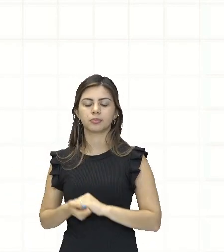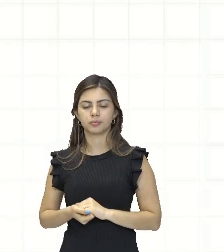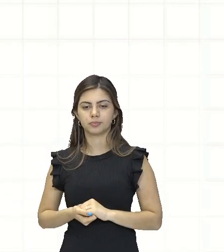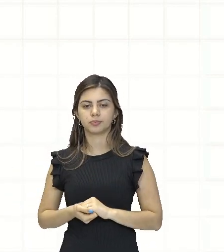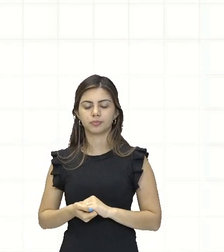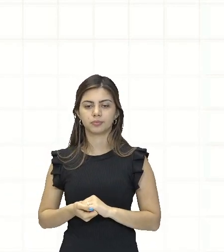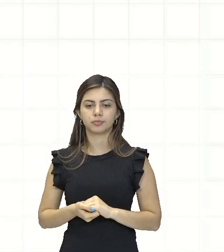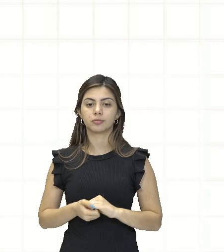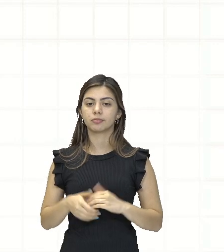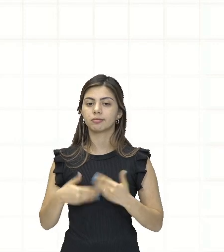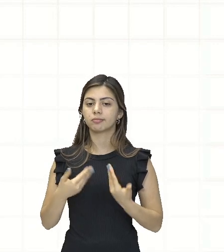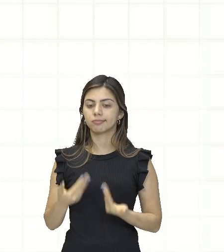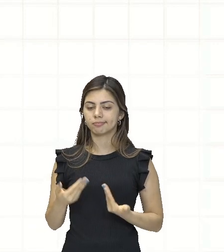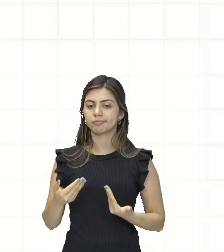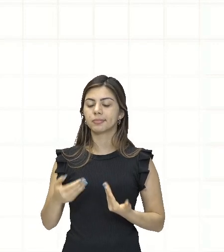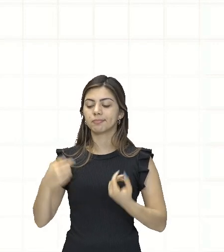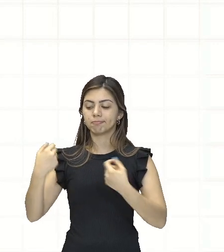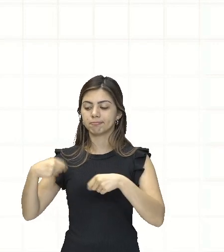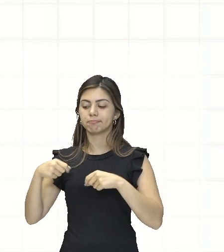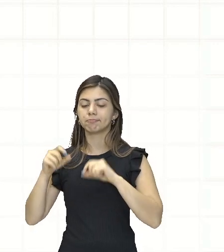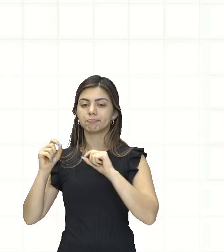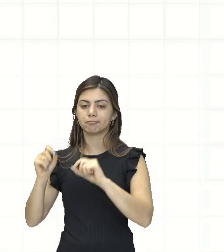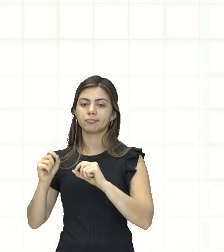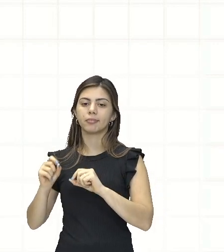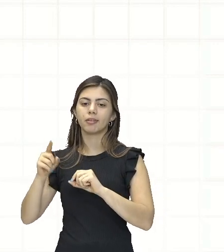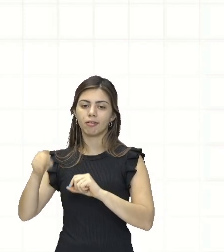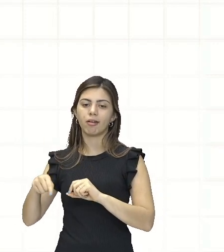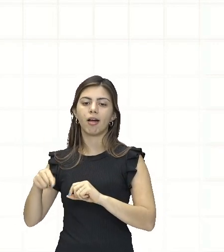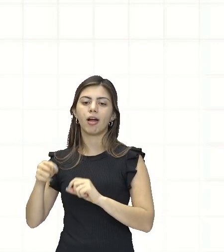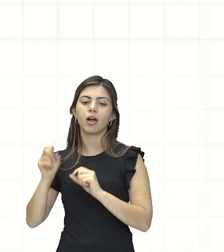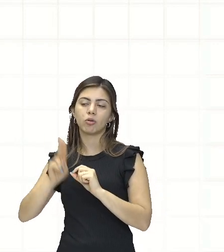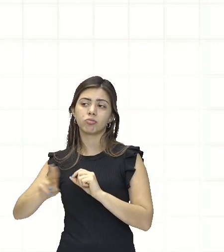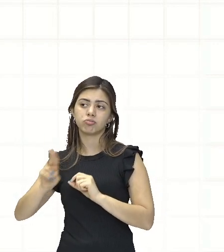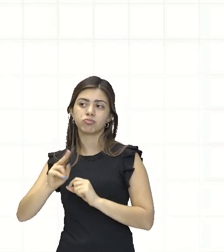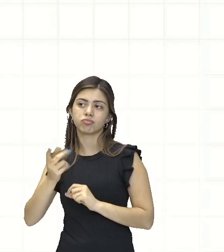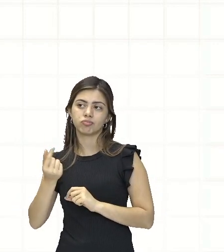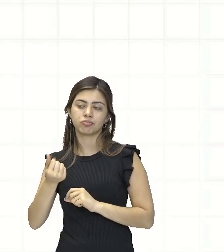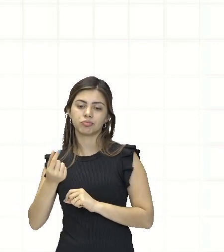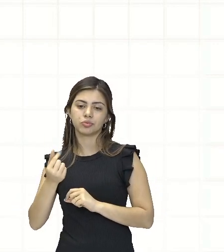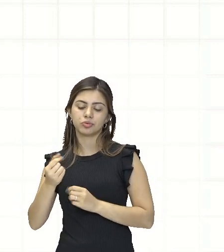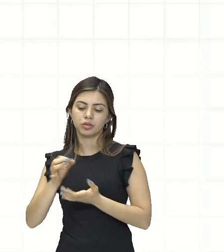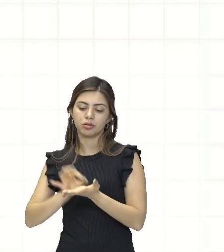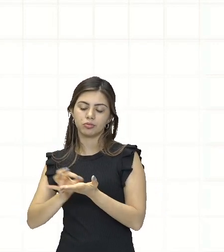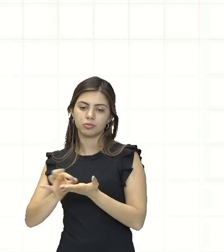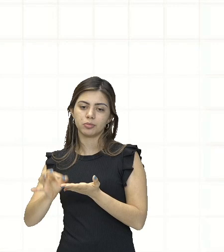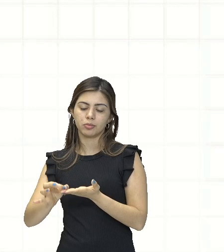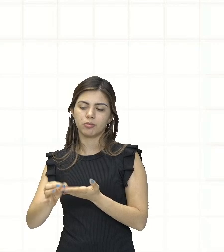diversificado. E para isso é necessário ter ali a utilização de moedas para